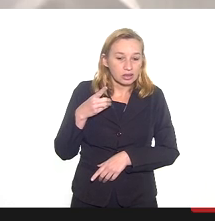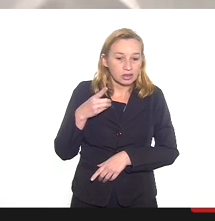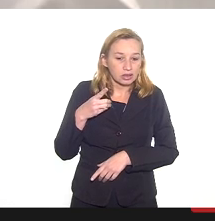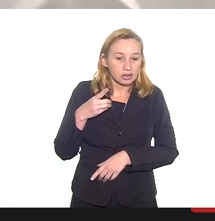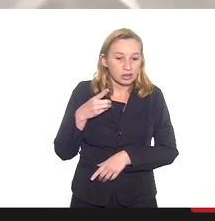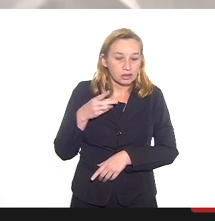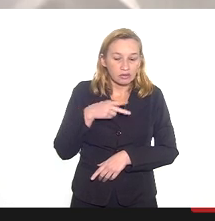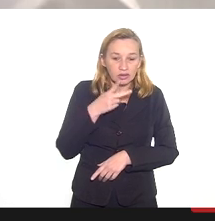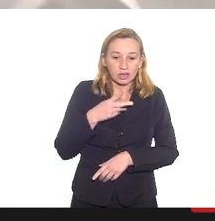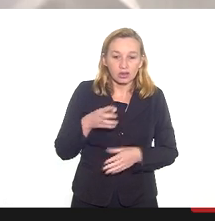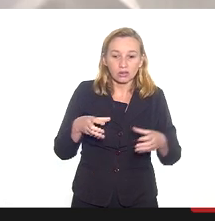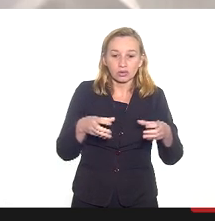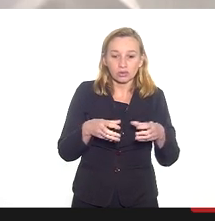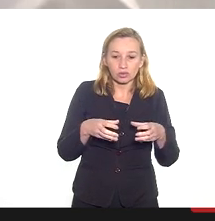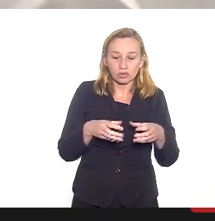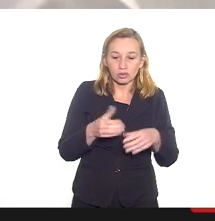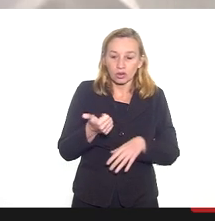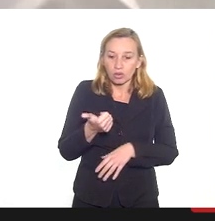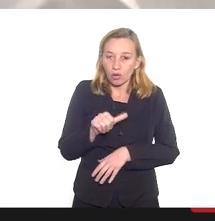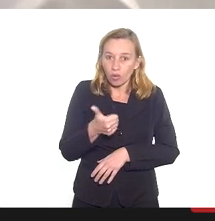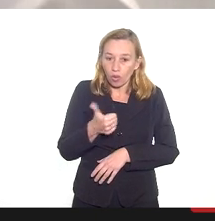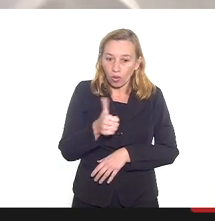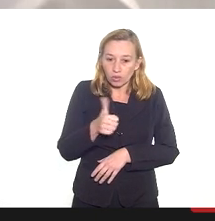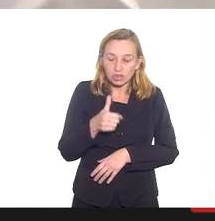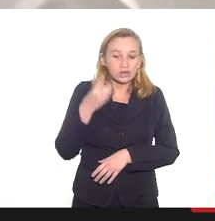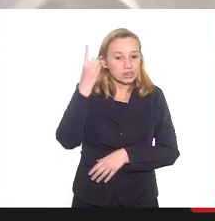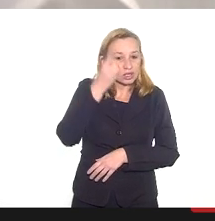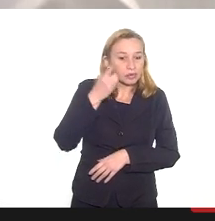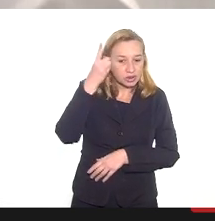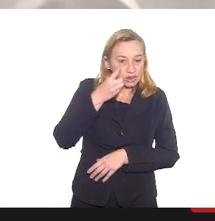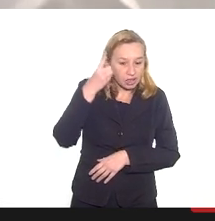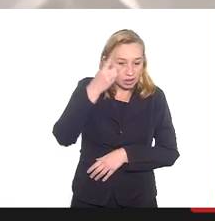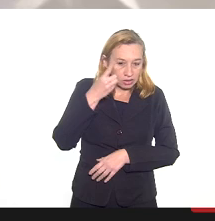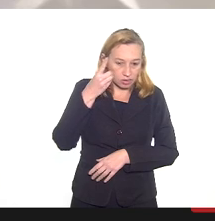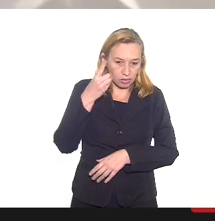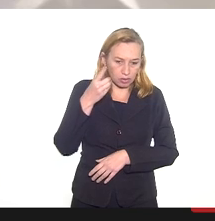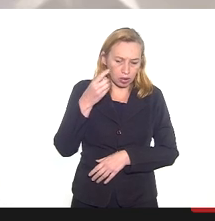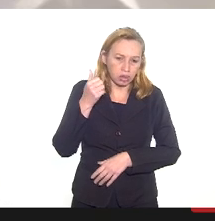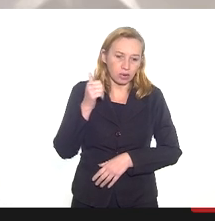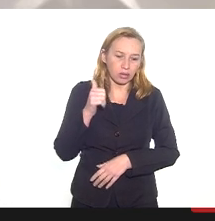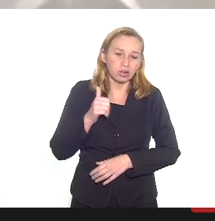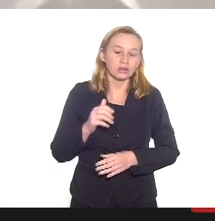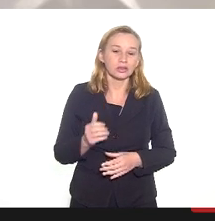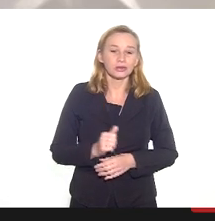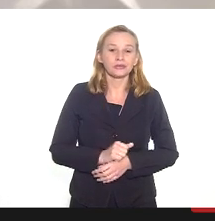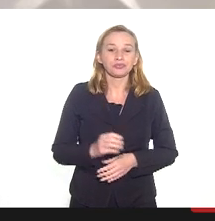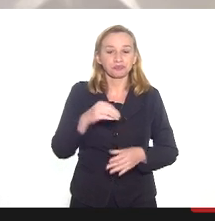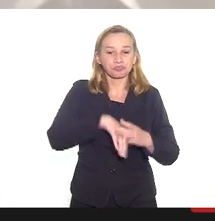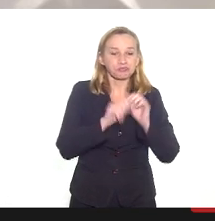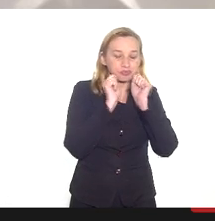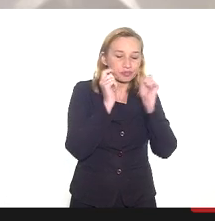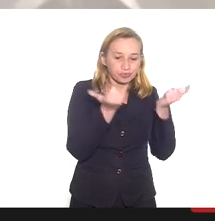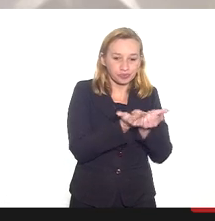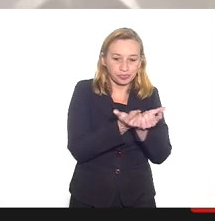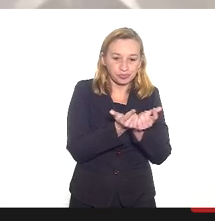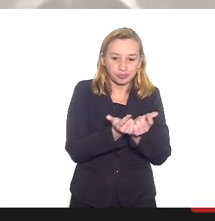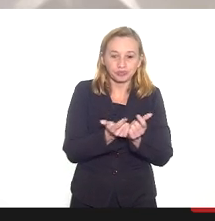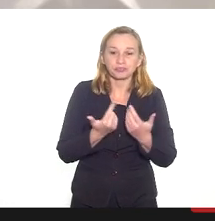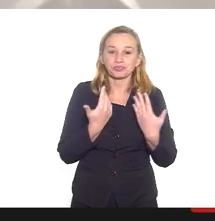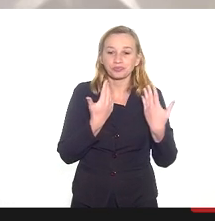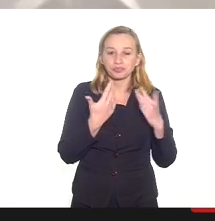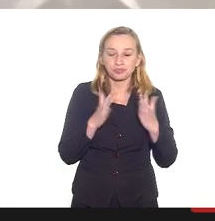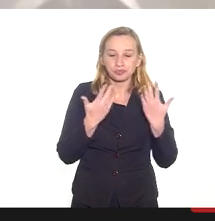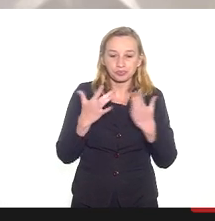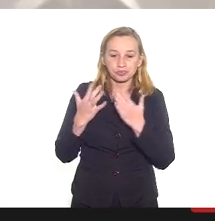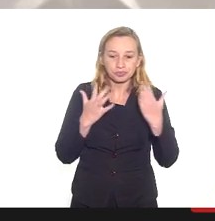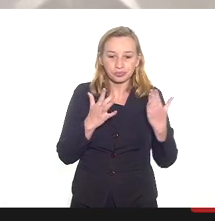a bancada de 11 deputadas que integram a Assembleia Legislativa, fazer uma saudação